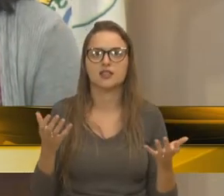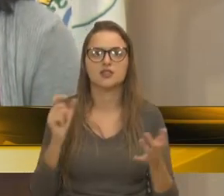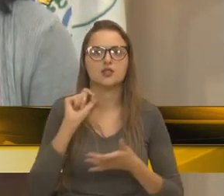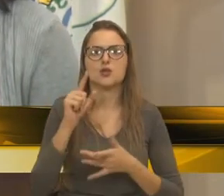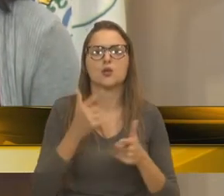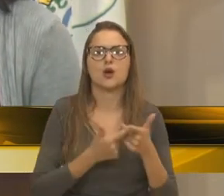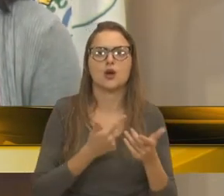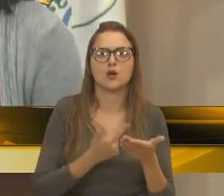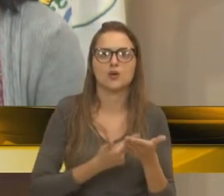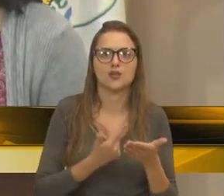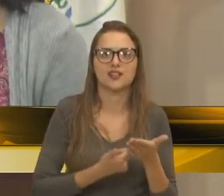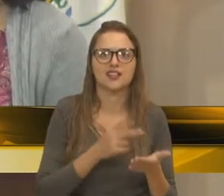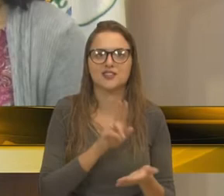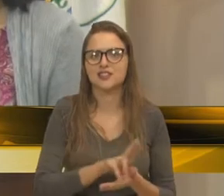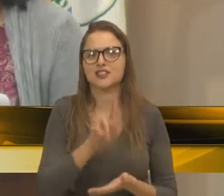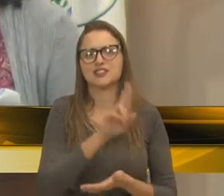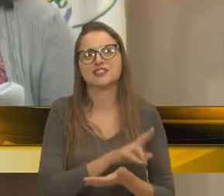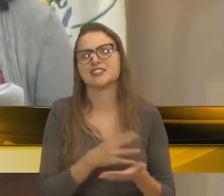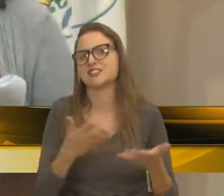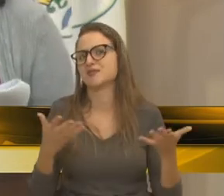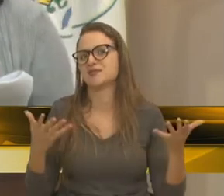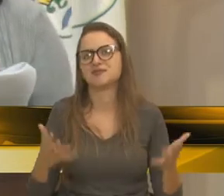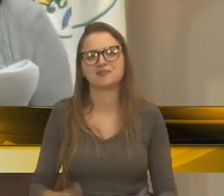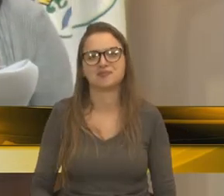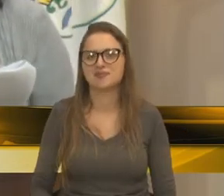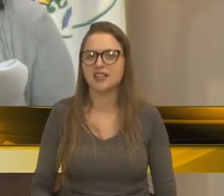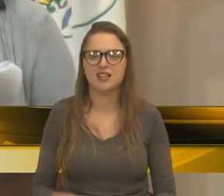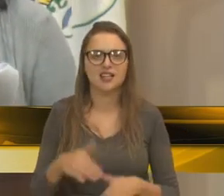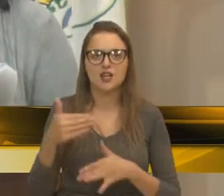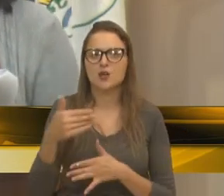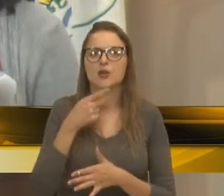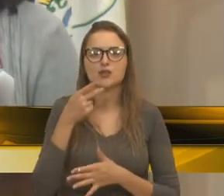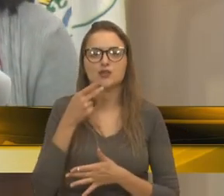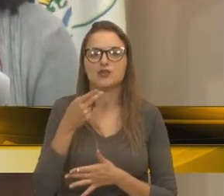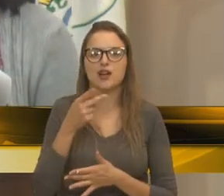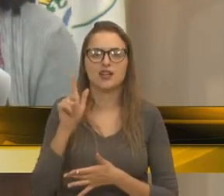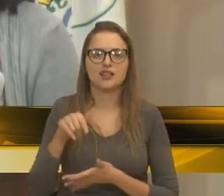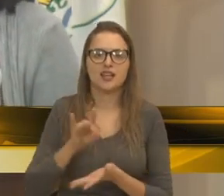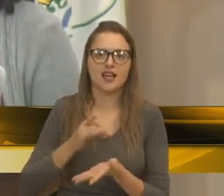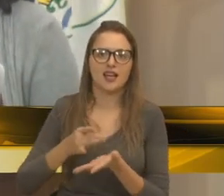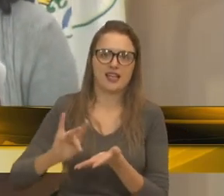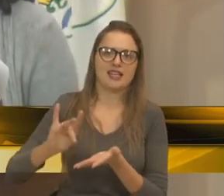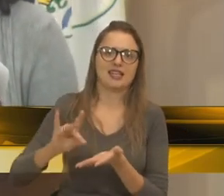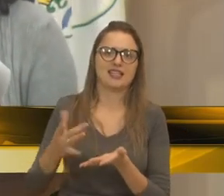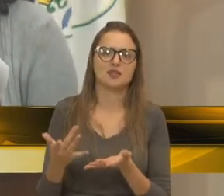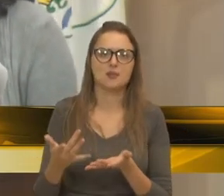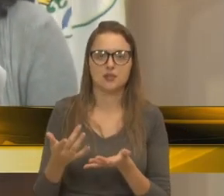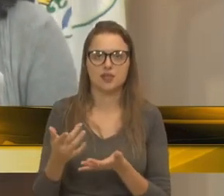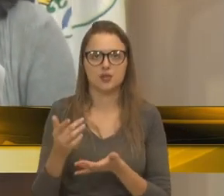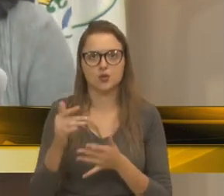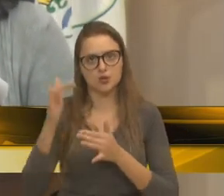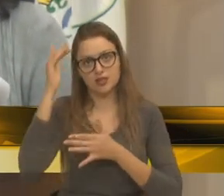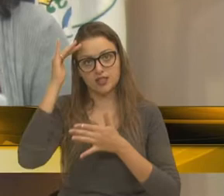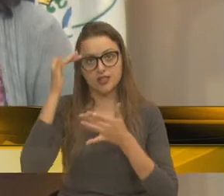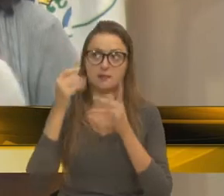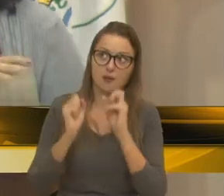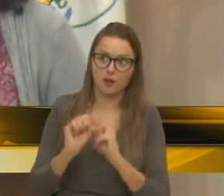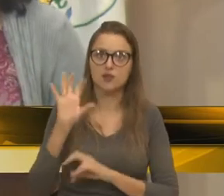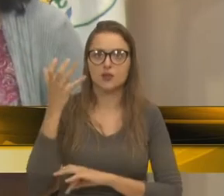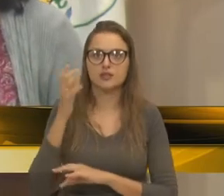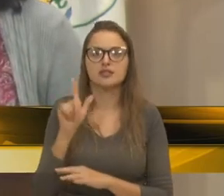livros. Então, quando a gente fala que é um inimigo, né, imaginável, é por aí,